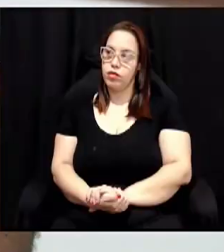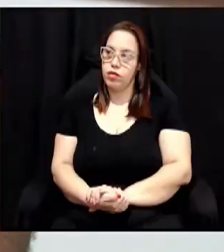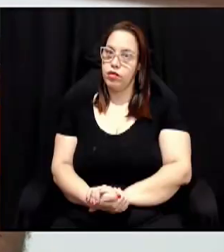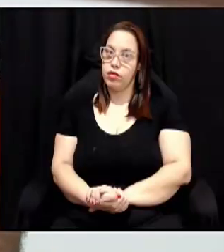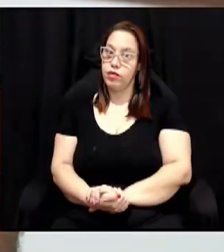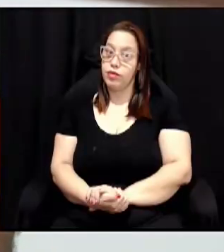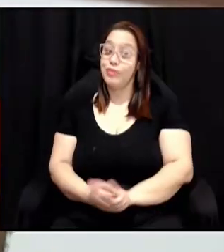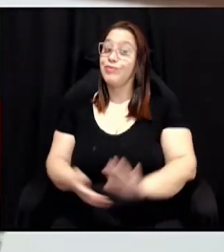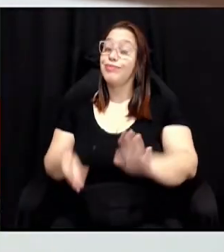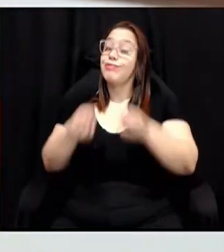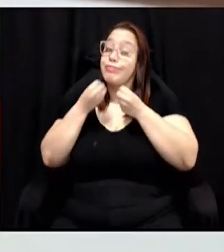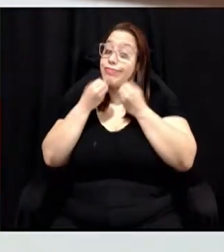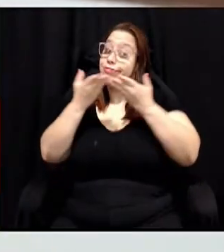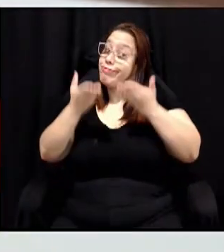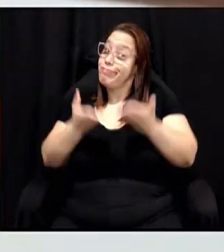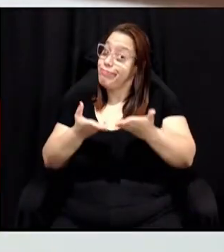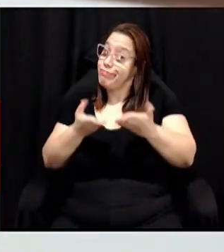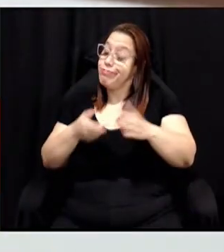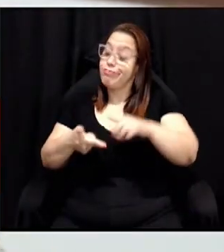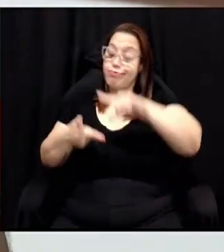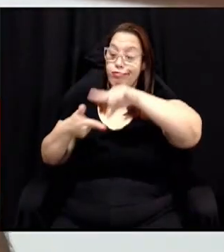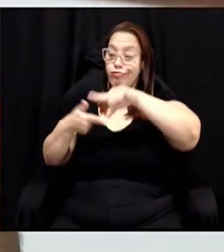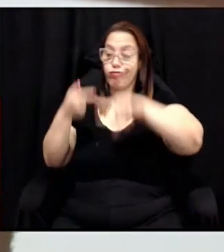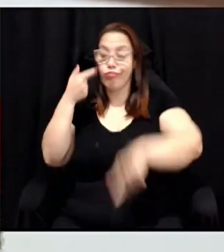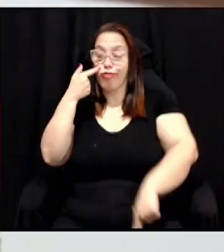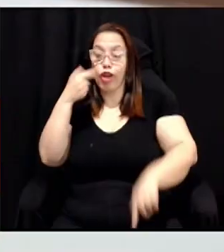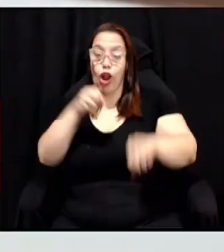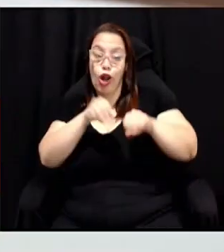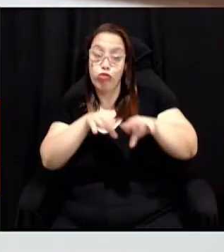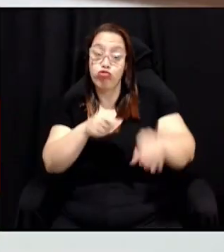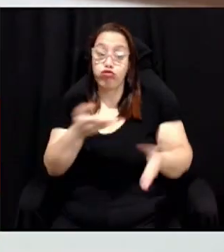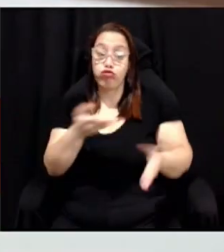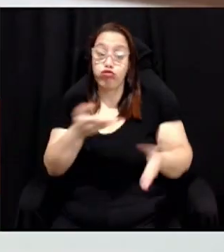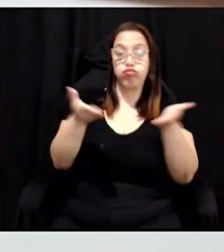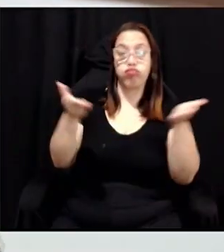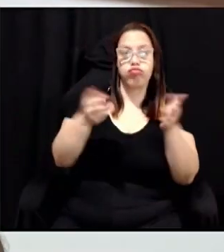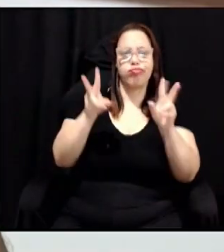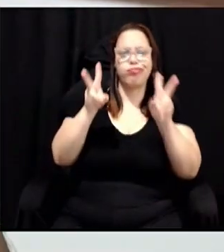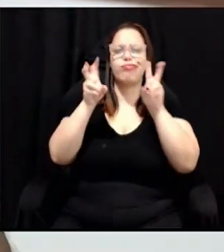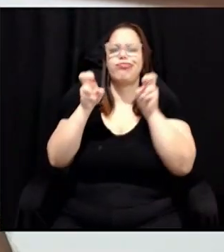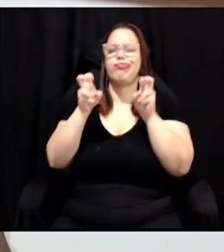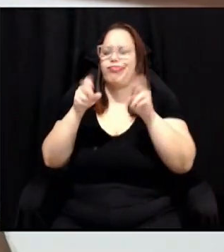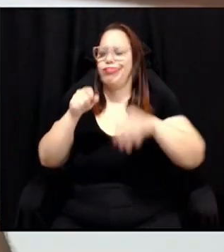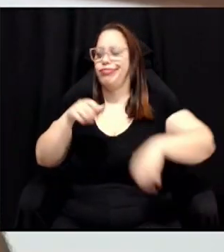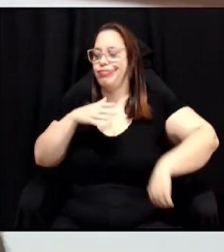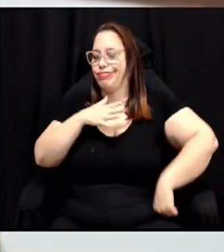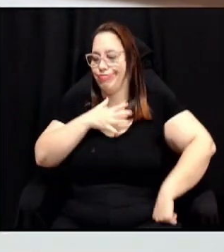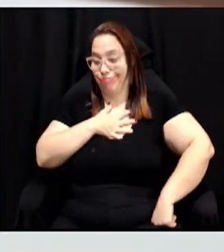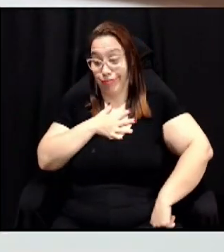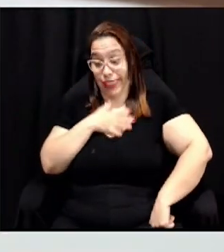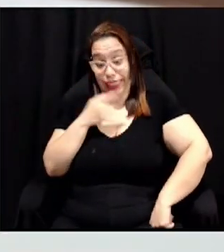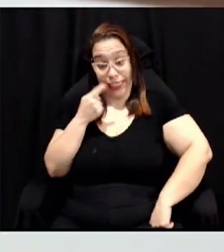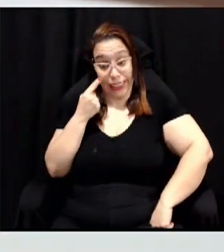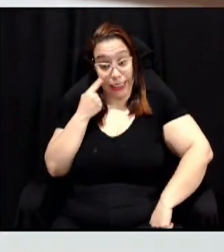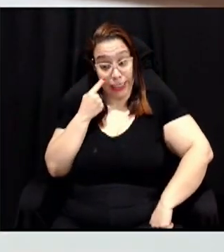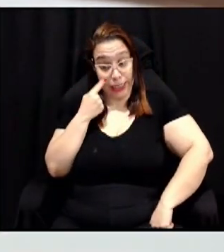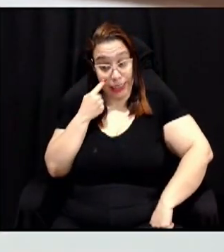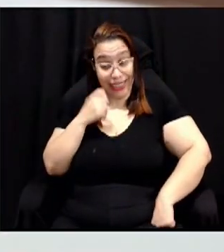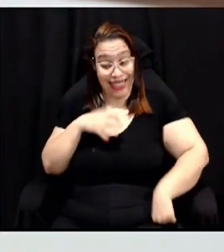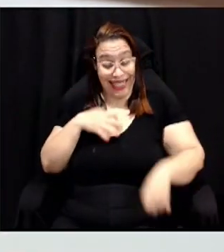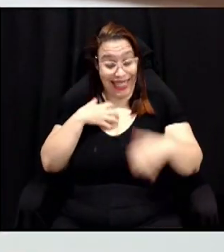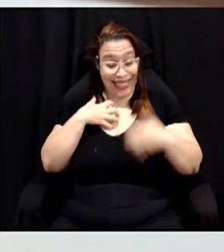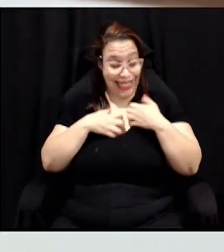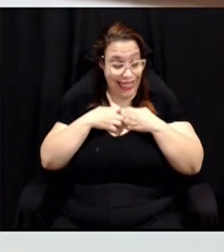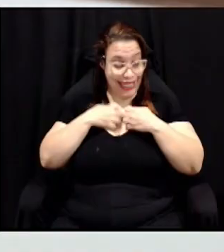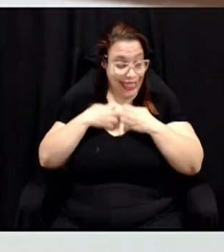Bom, pessoal, o quadro de Olho na Educação, e olha só, hoje um assunto que, olha, incomoda muita gente. A gente